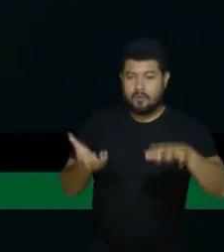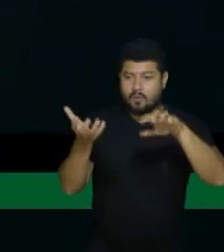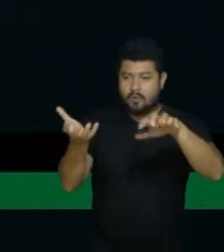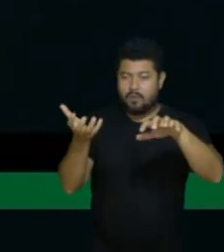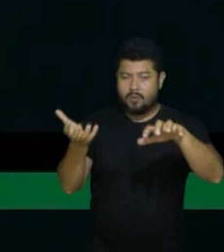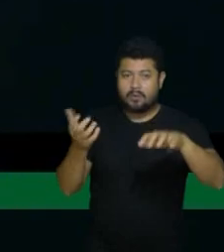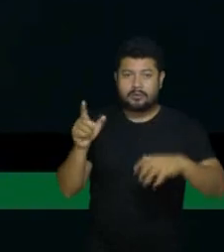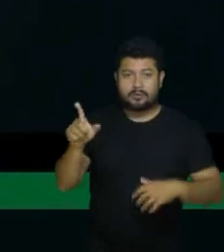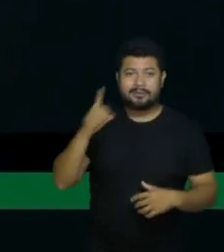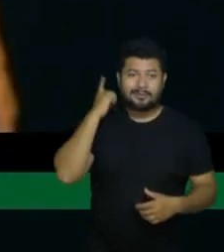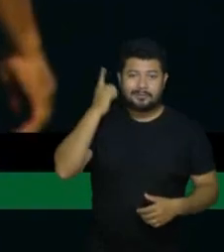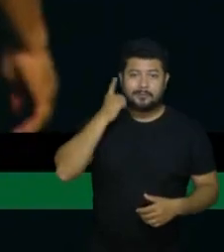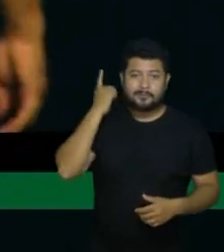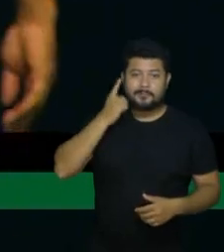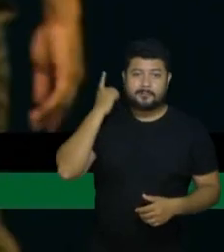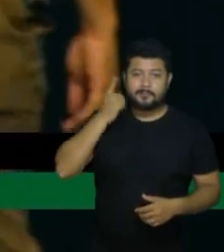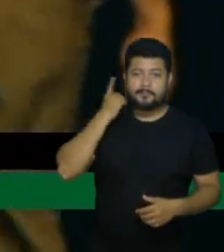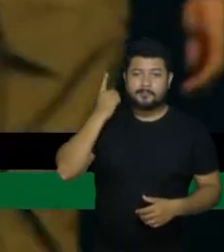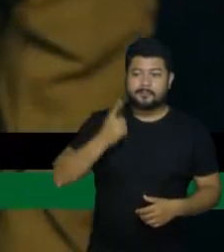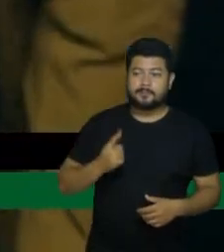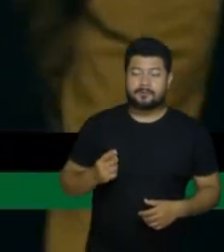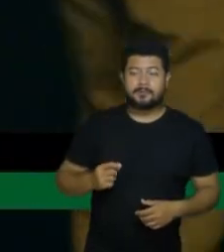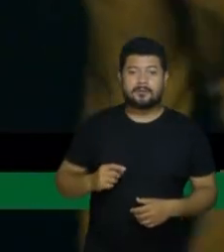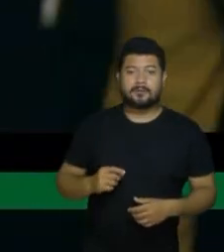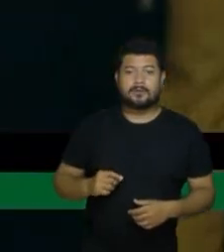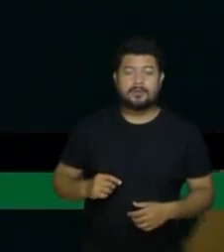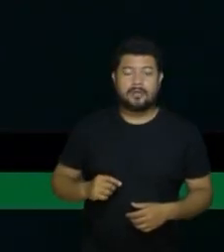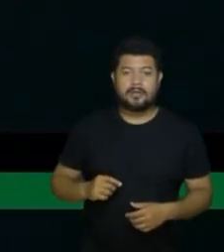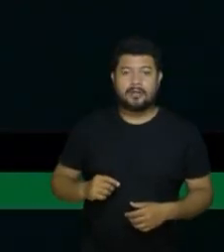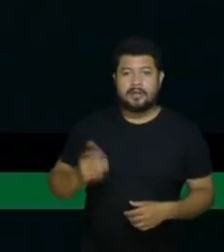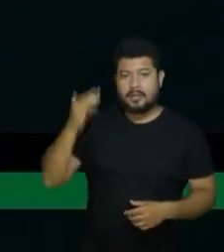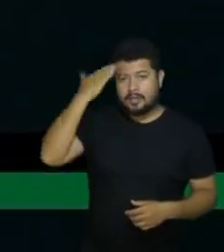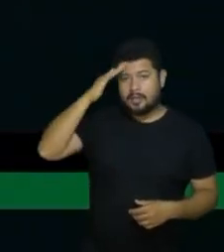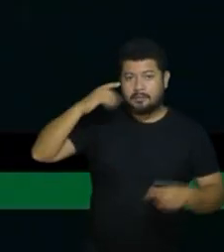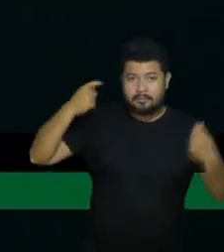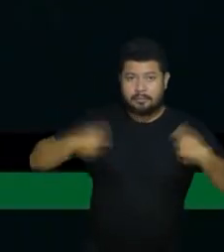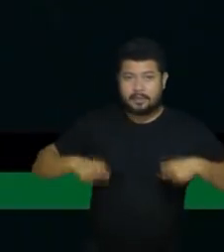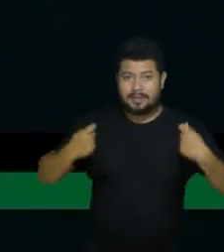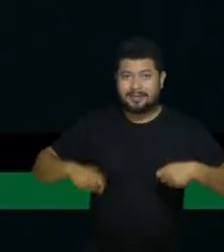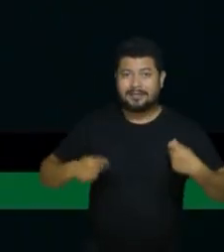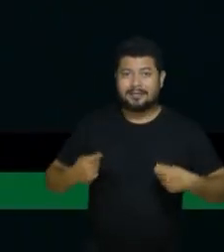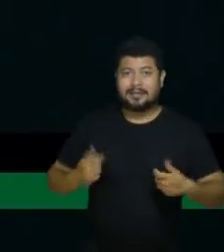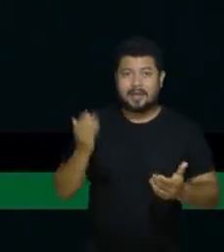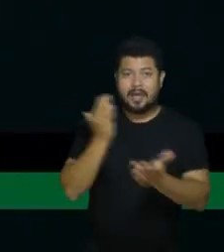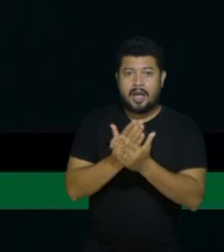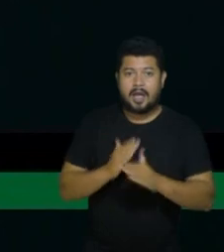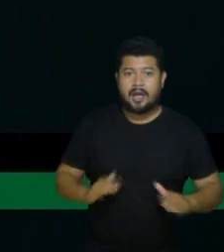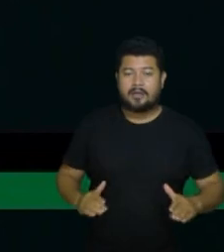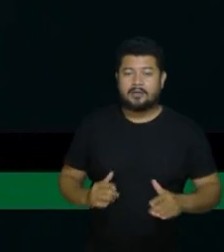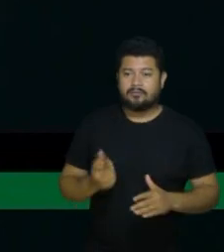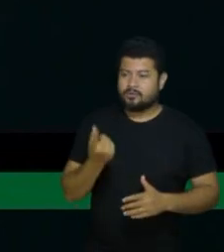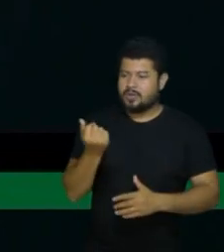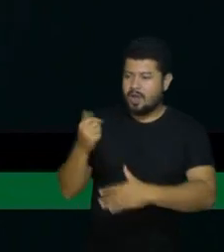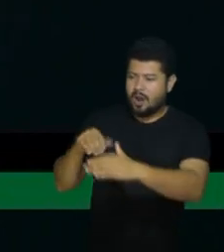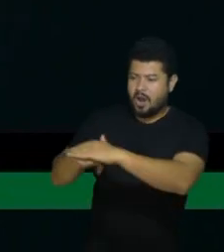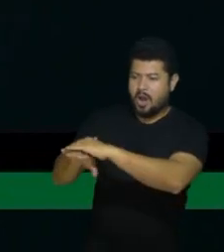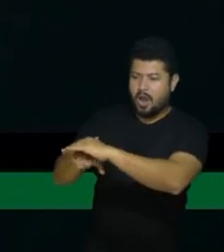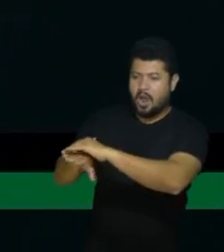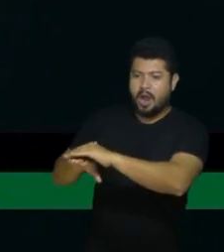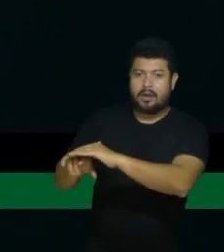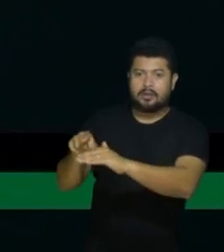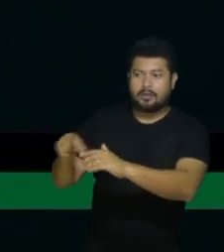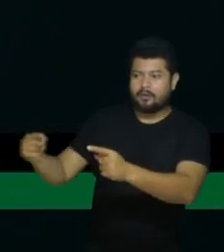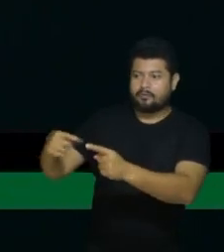deputados e o Senado entender que é preciso terminar com essa lei do fundo eleitoral